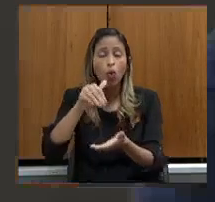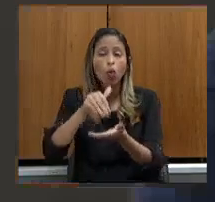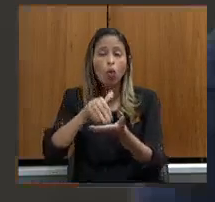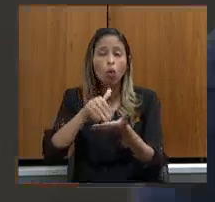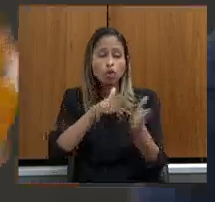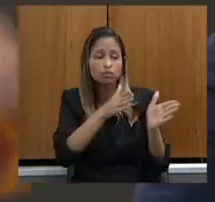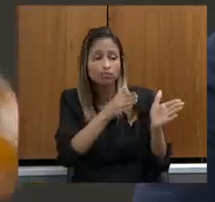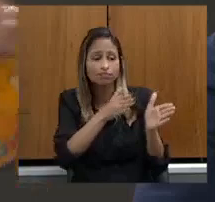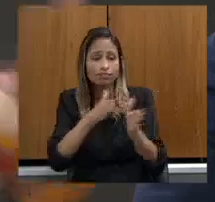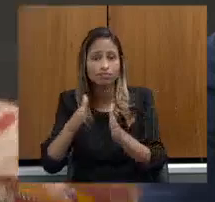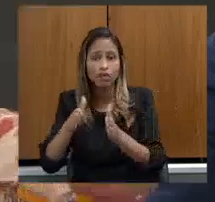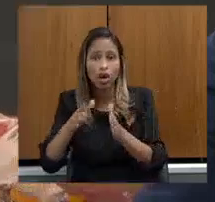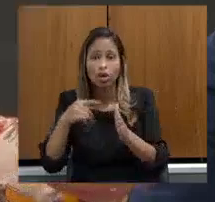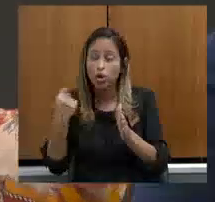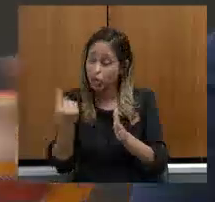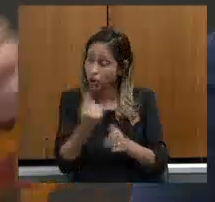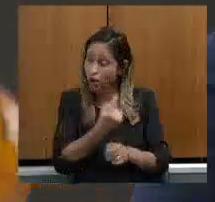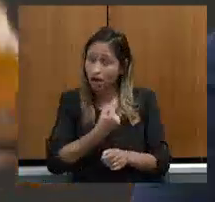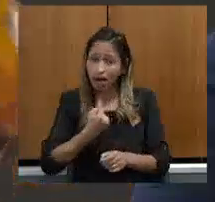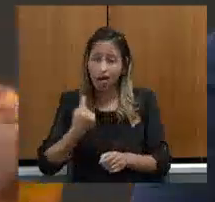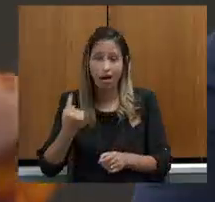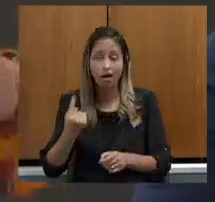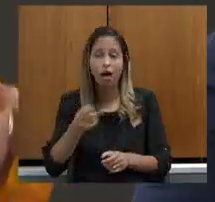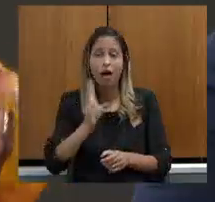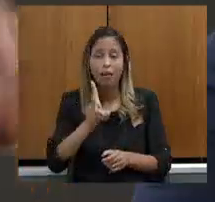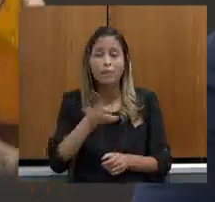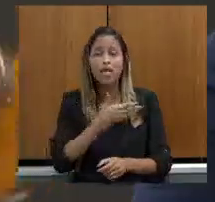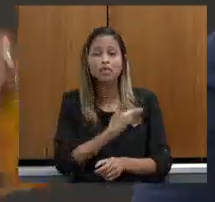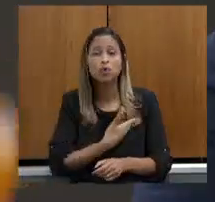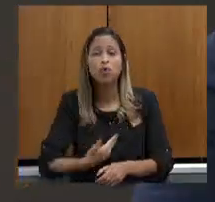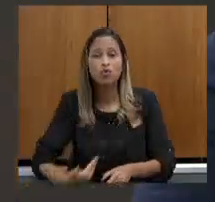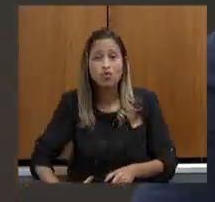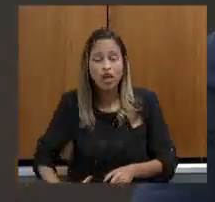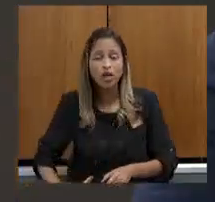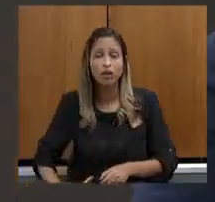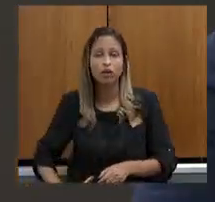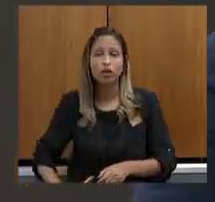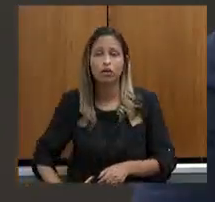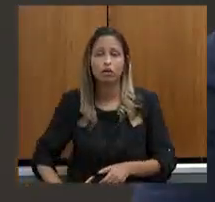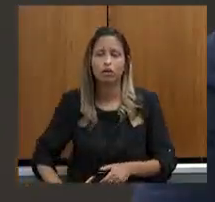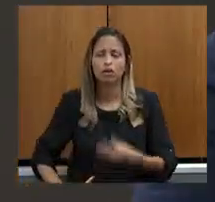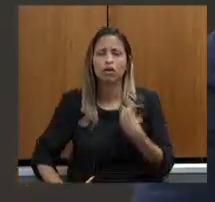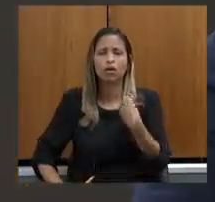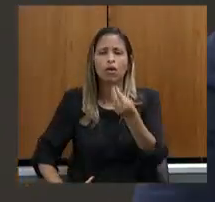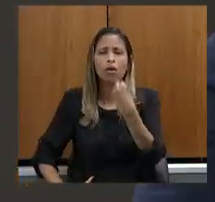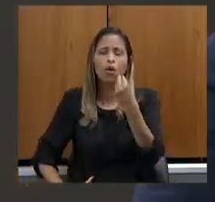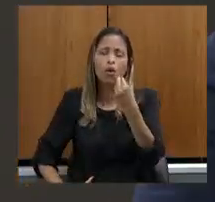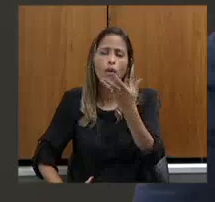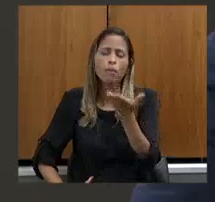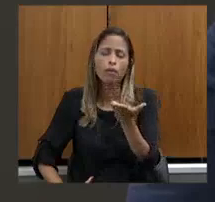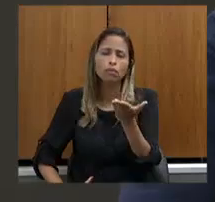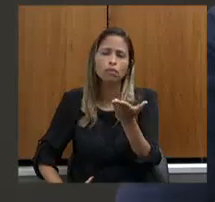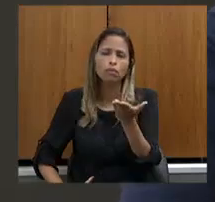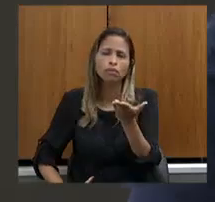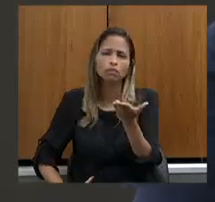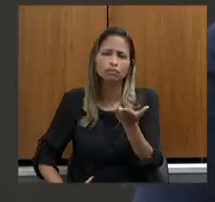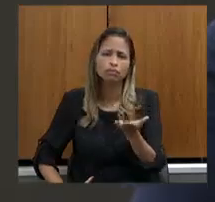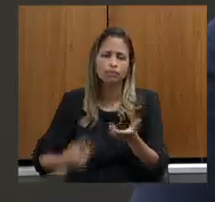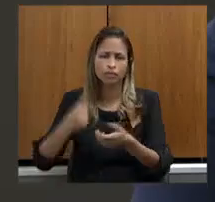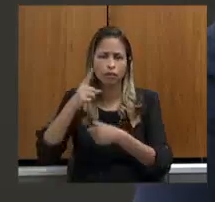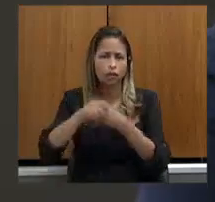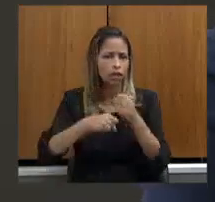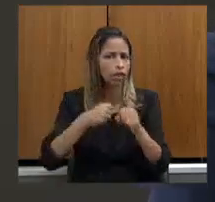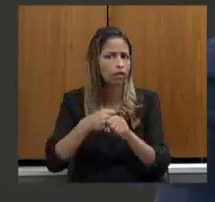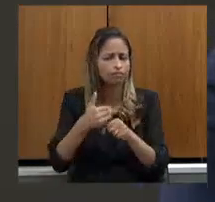então grande parte serão nós mesmos é o mesmo governo e nós mesmos como é que vai se dar esse processo no próximo período então